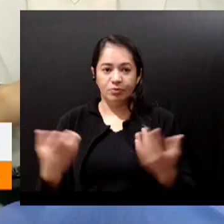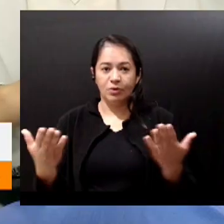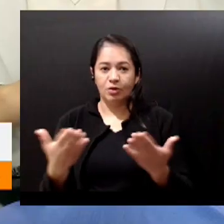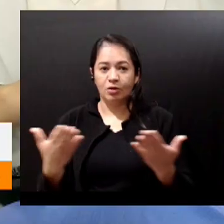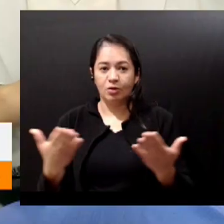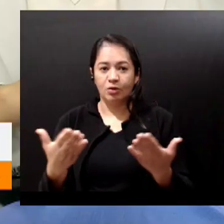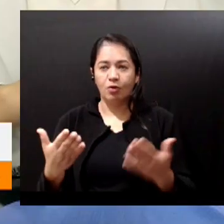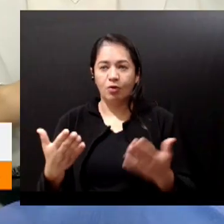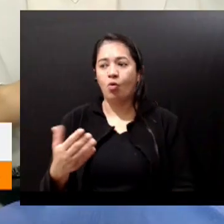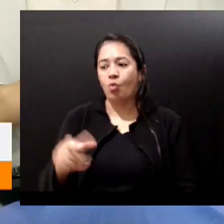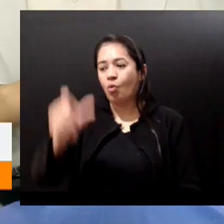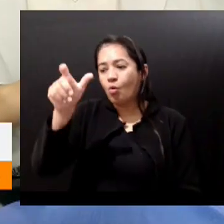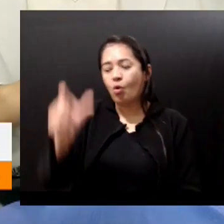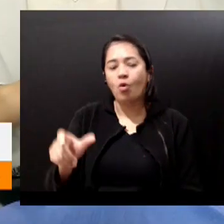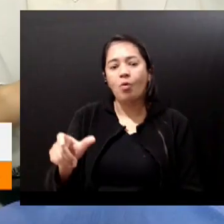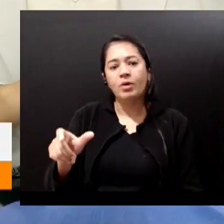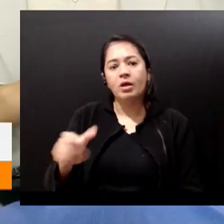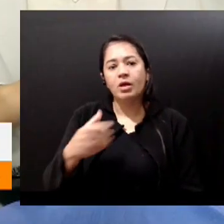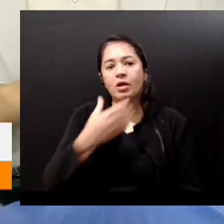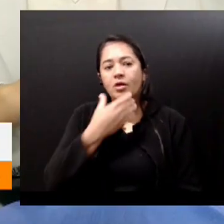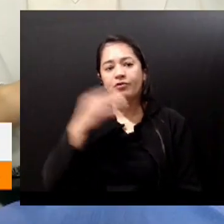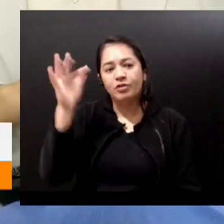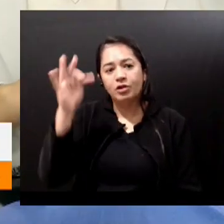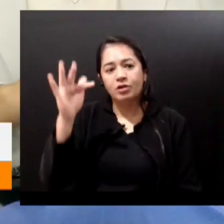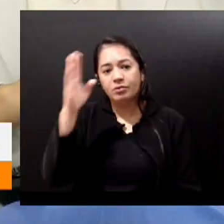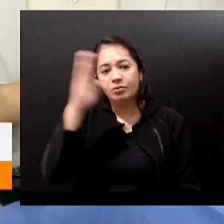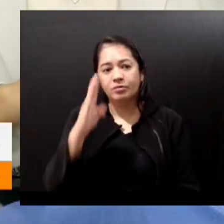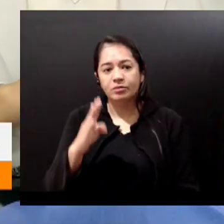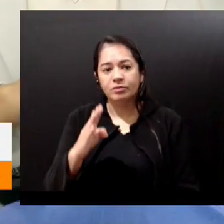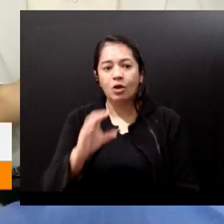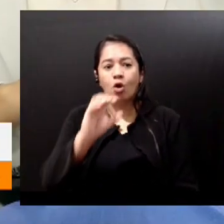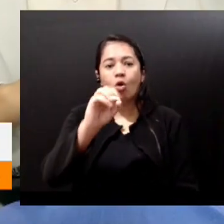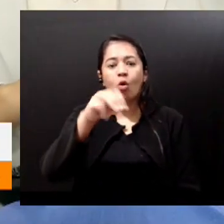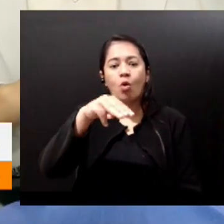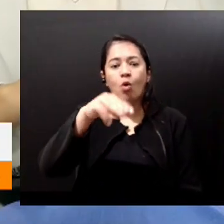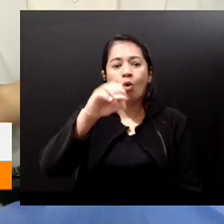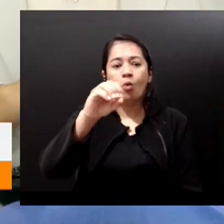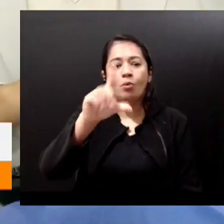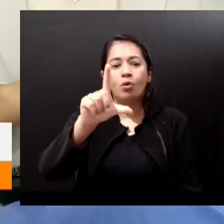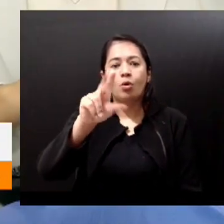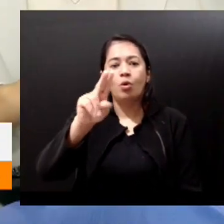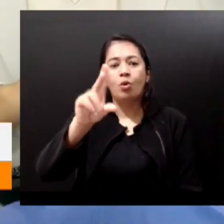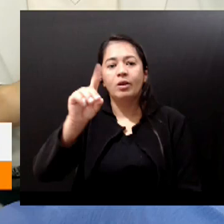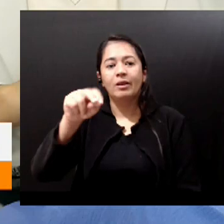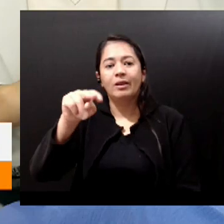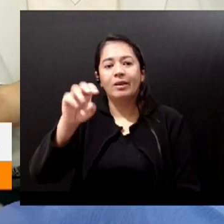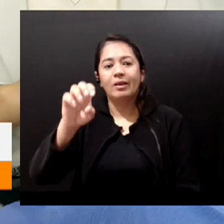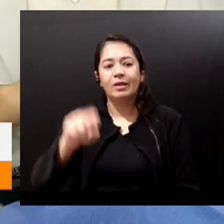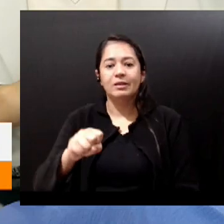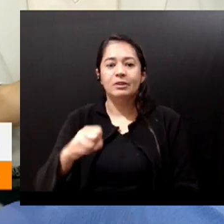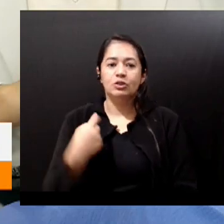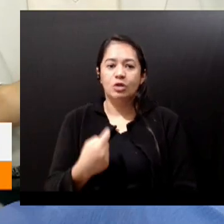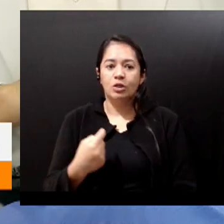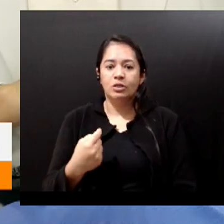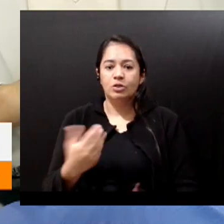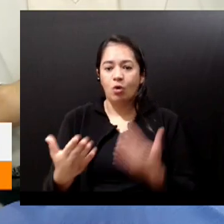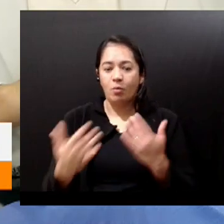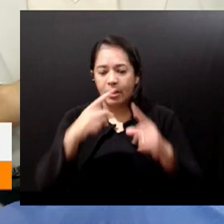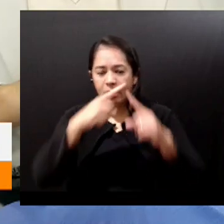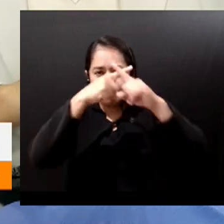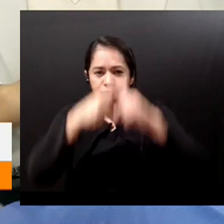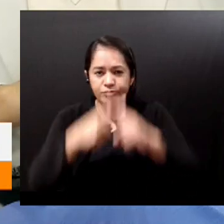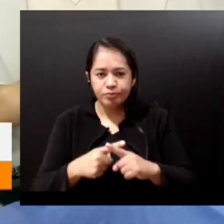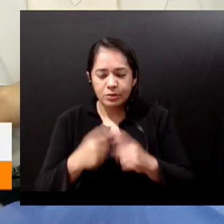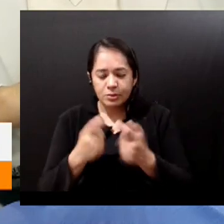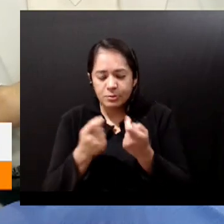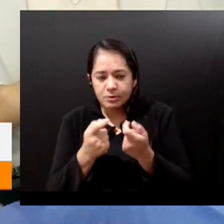ele fala da sociedade que nós vemos hoje, que é o Homo Ludens, que é o homem-jogo. Então a gente está nessa ideia do jogo enquanto game também, de eu e